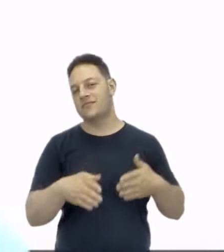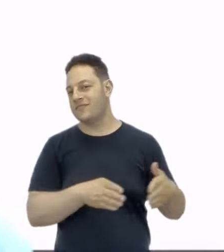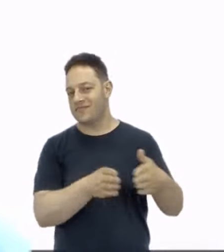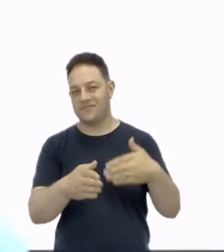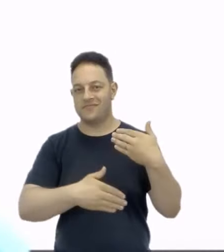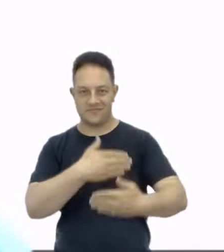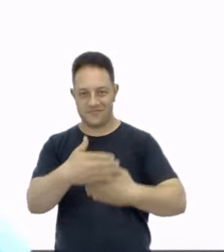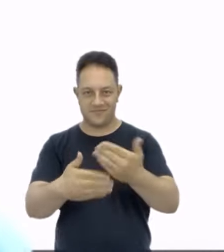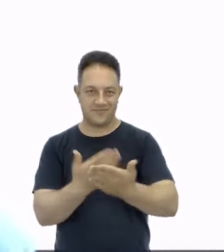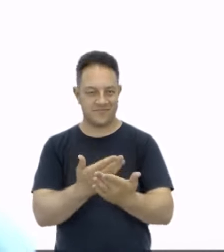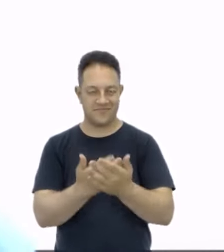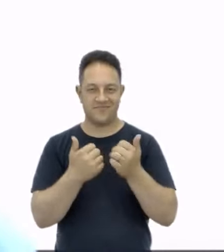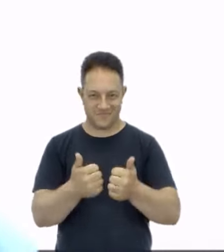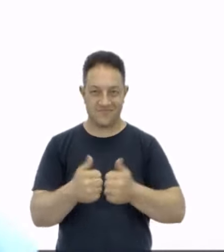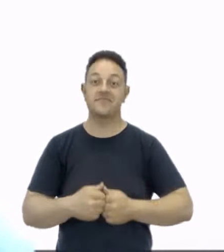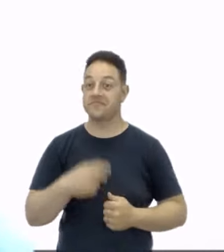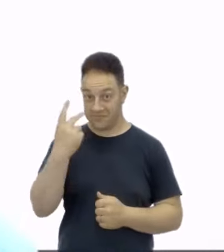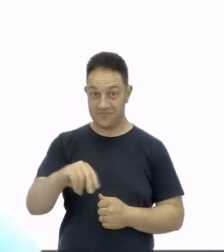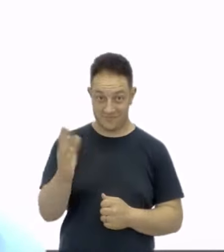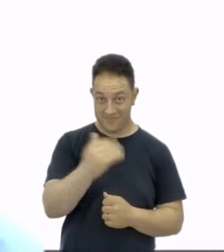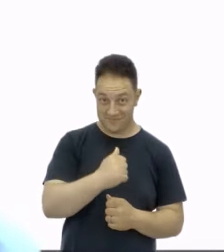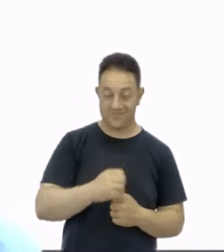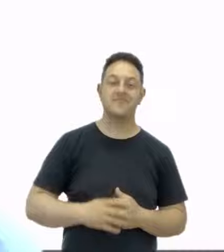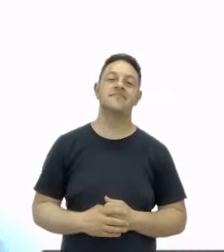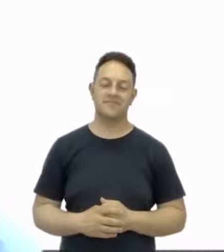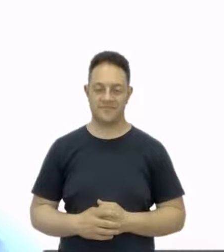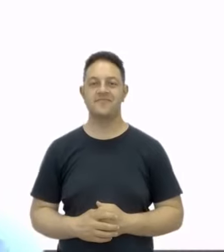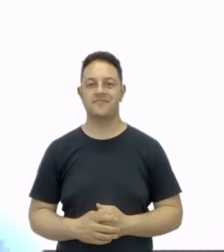escolar. Então, vamos lá, Inês?